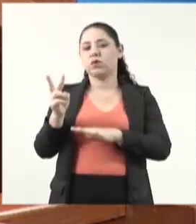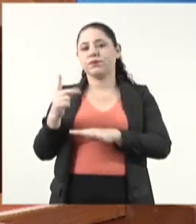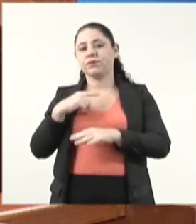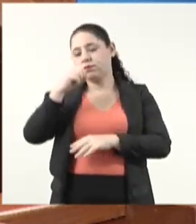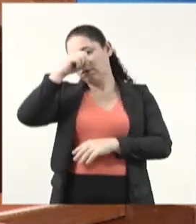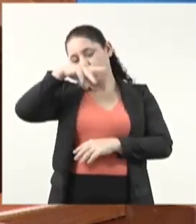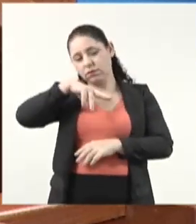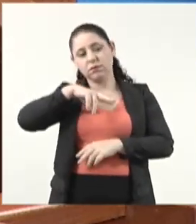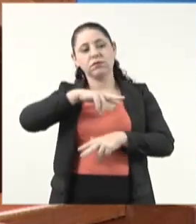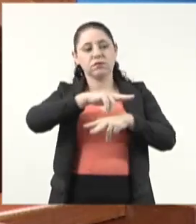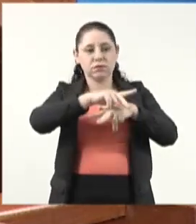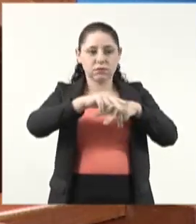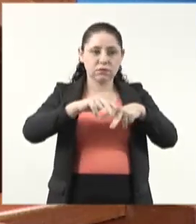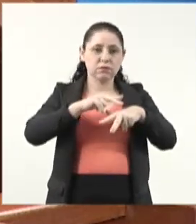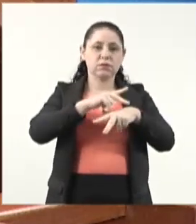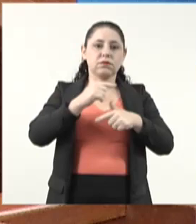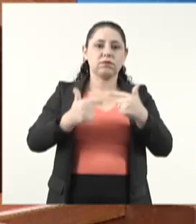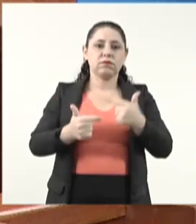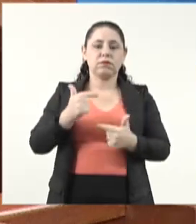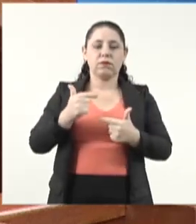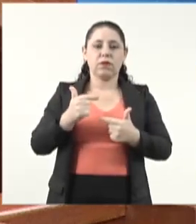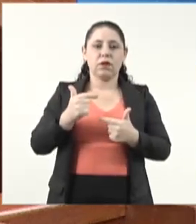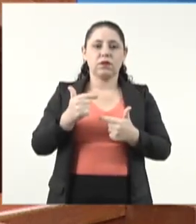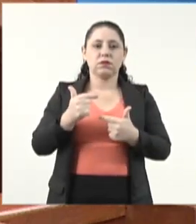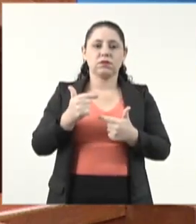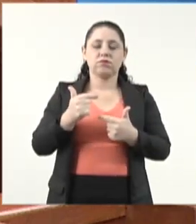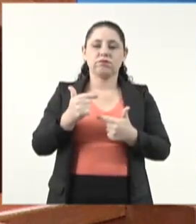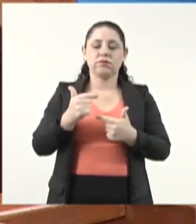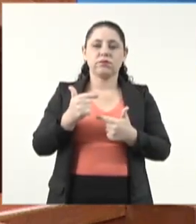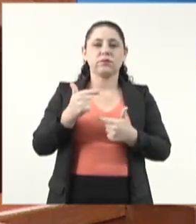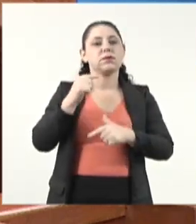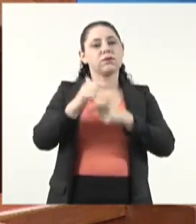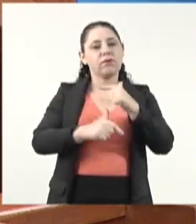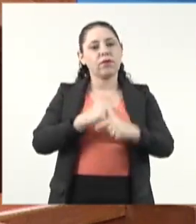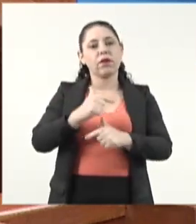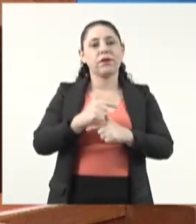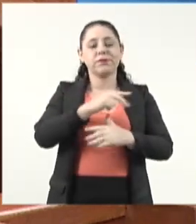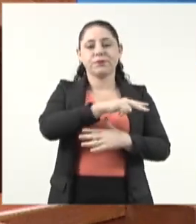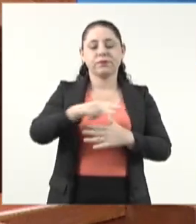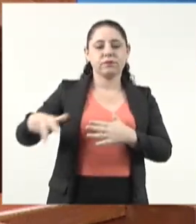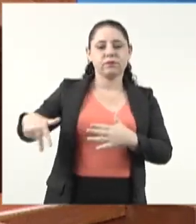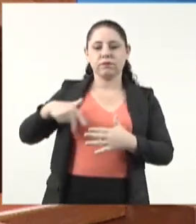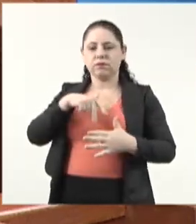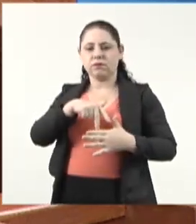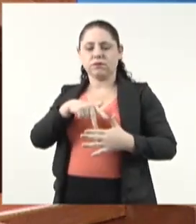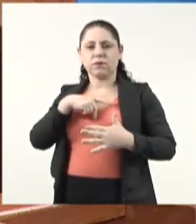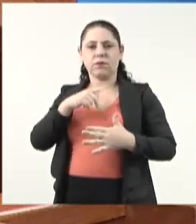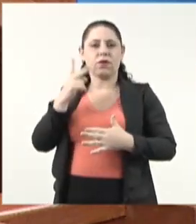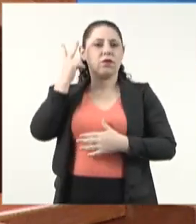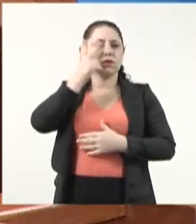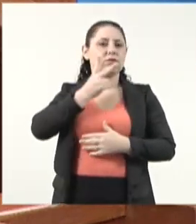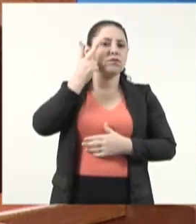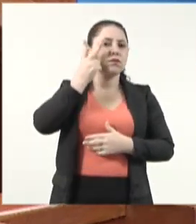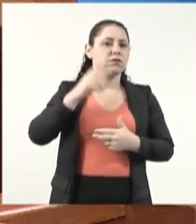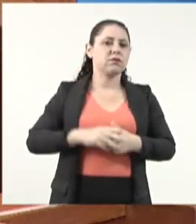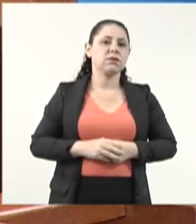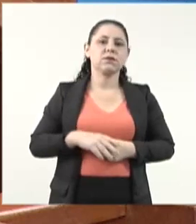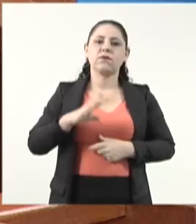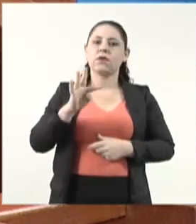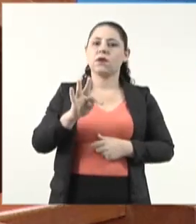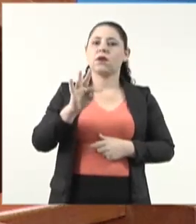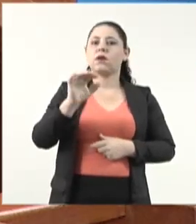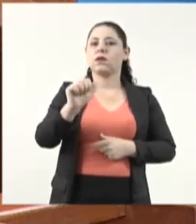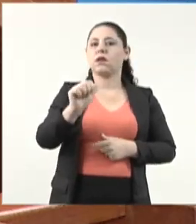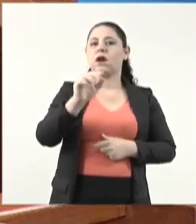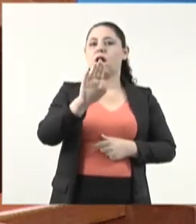uma violência no exercício do mandato. Eu estava em plenário e o vereador Tabosa,